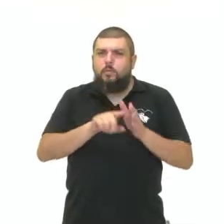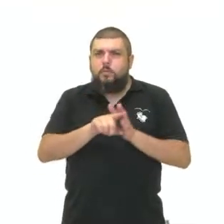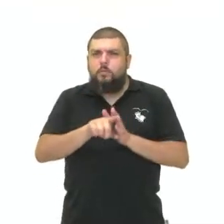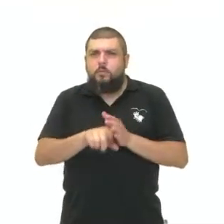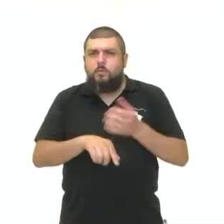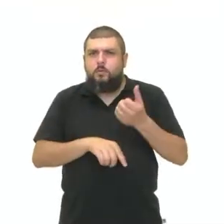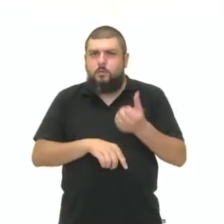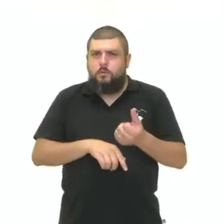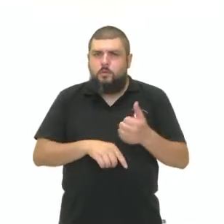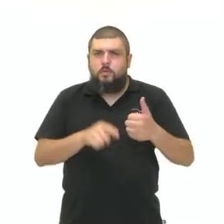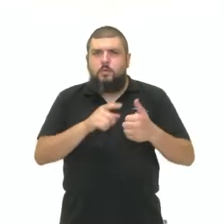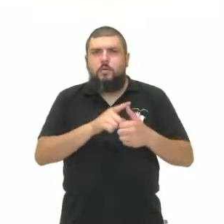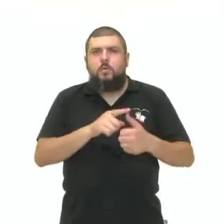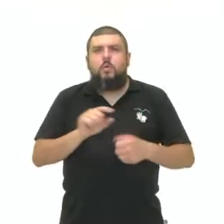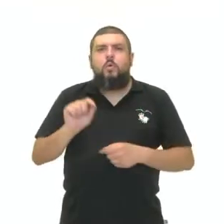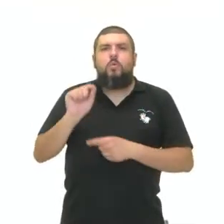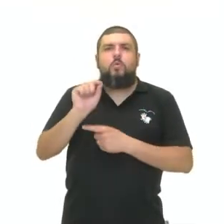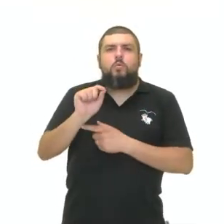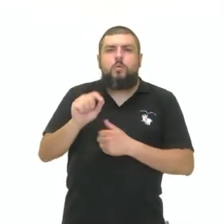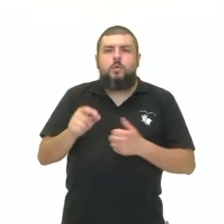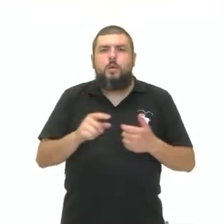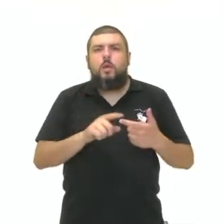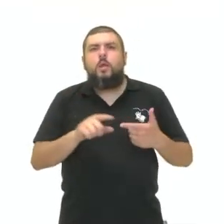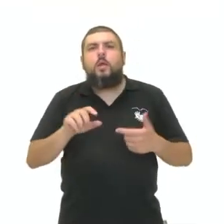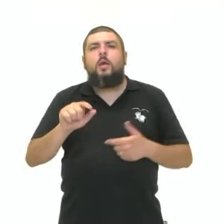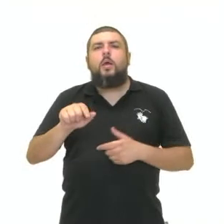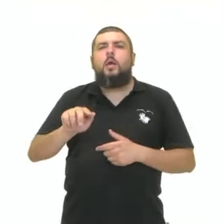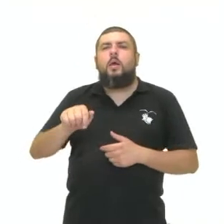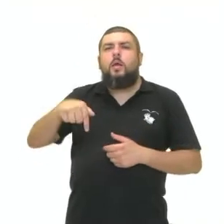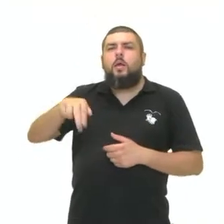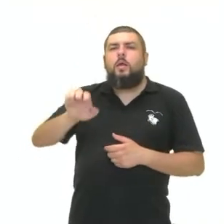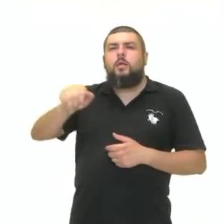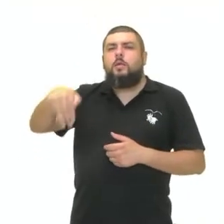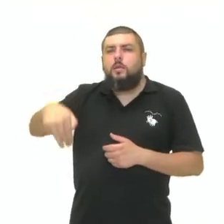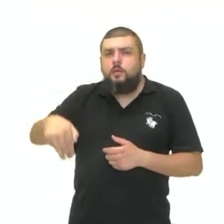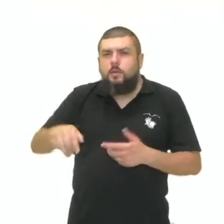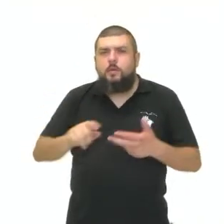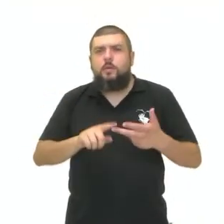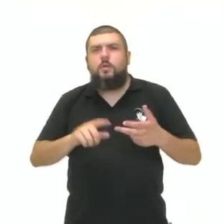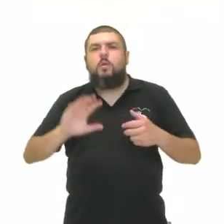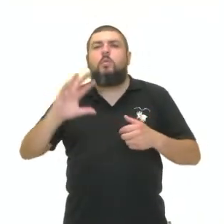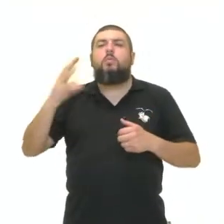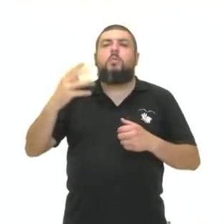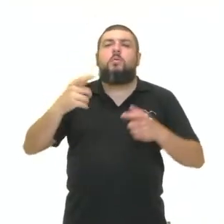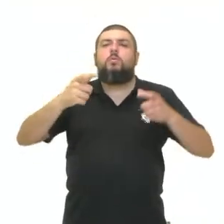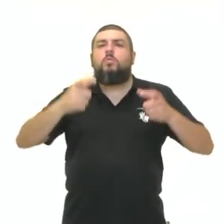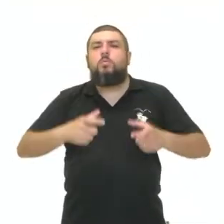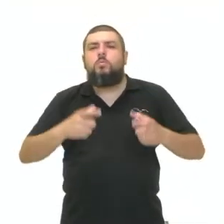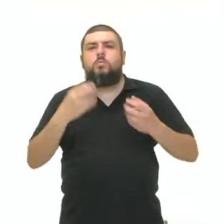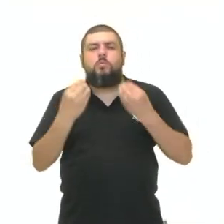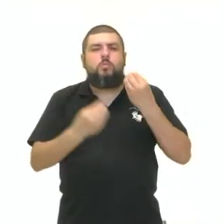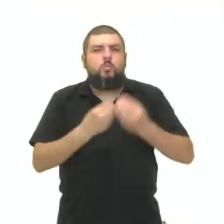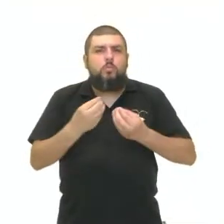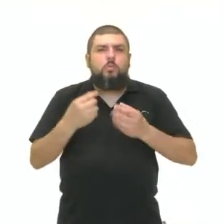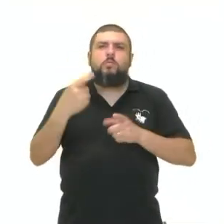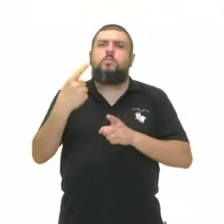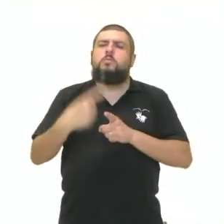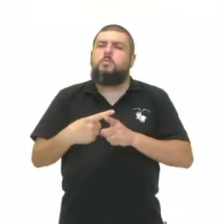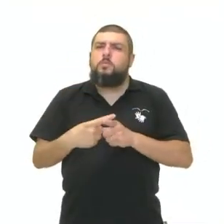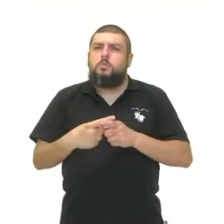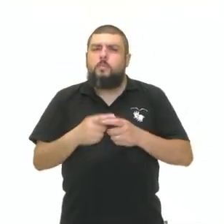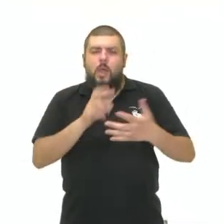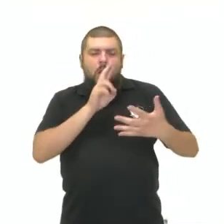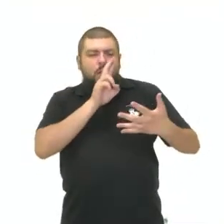o que acontece, quem está envolvido, quando, onde, como e por que esse fato se